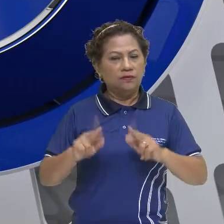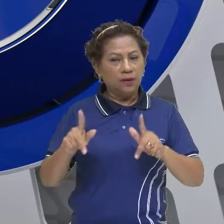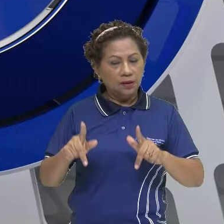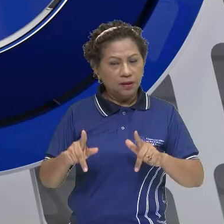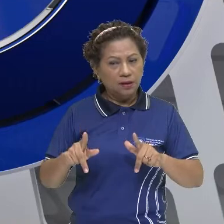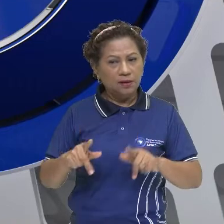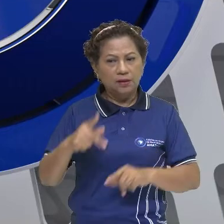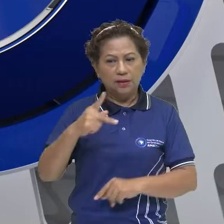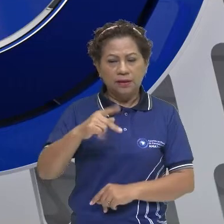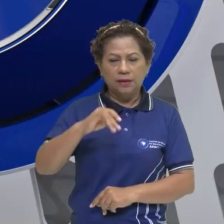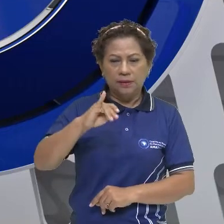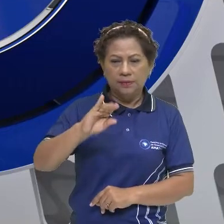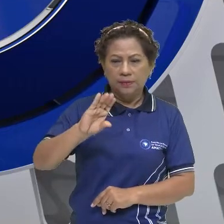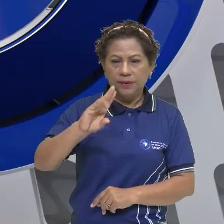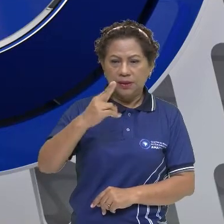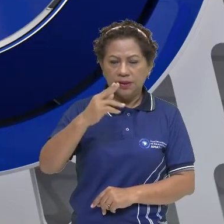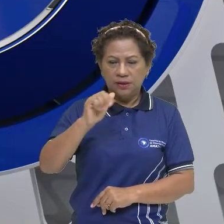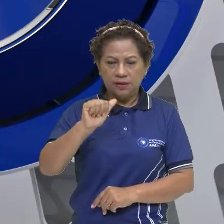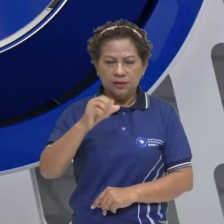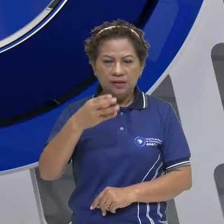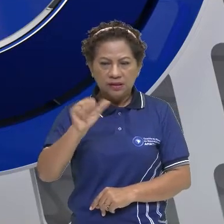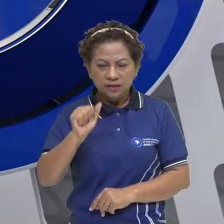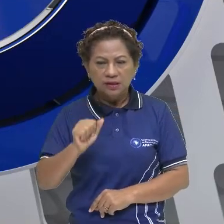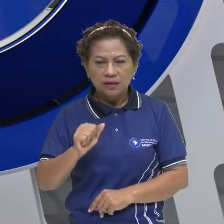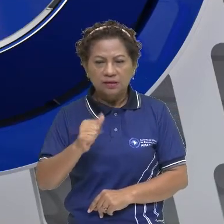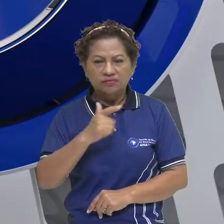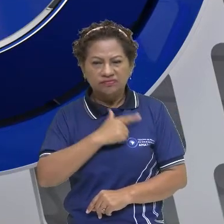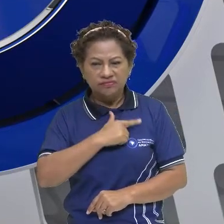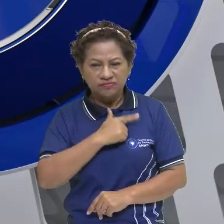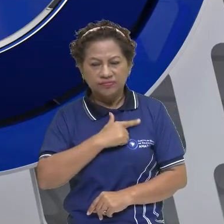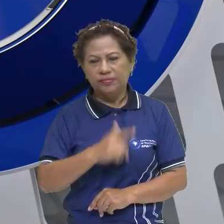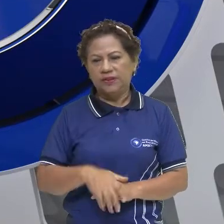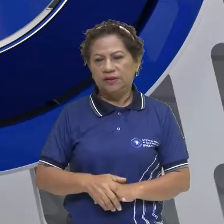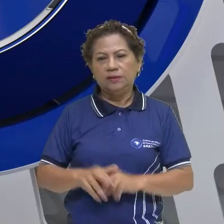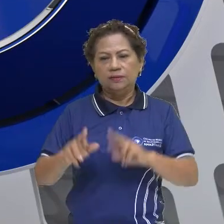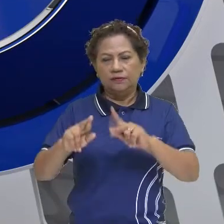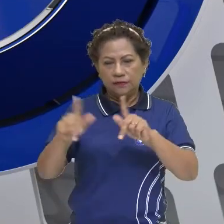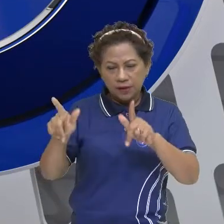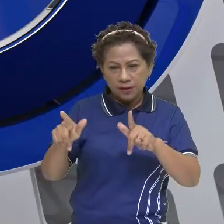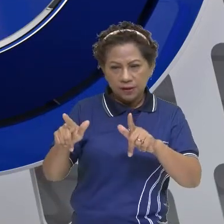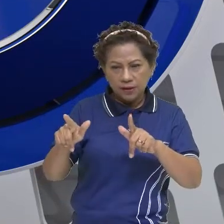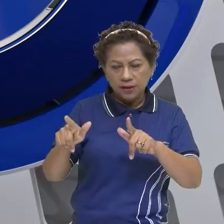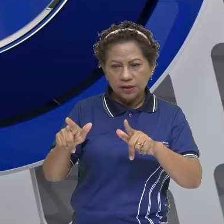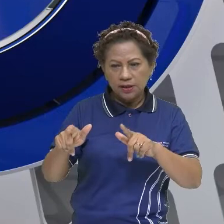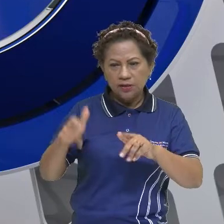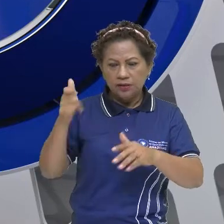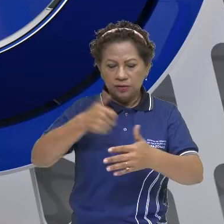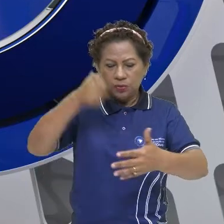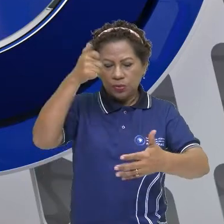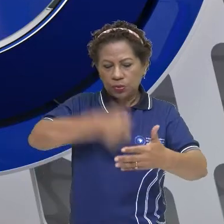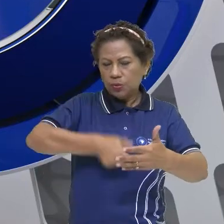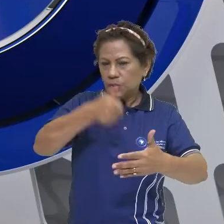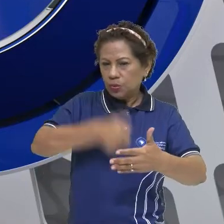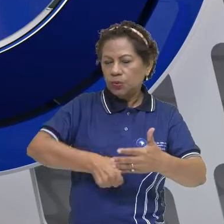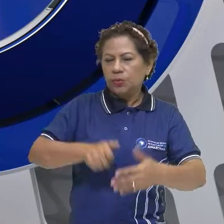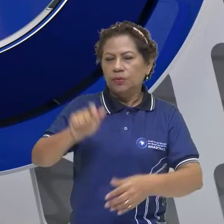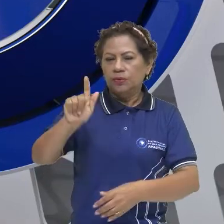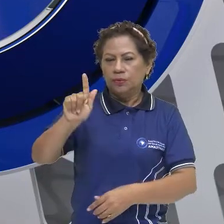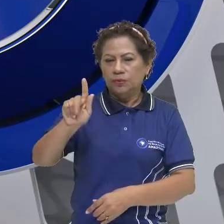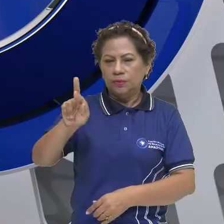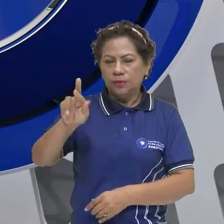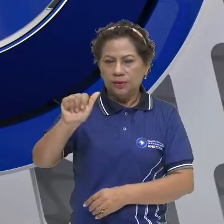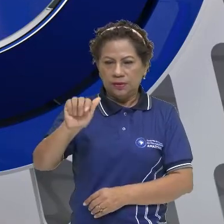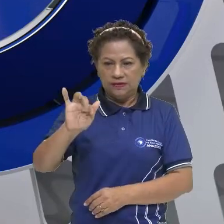é vandalismo. O grafite não, o grafite é arte. Né? Inclusive, hoje ele é considerado um dos ramos da arte.